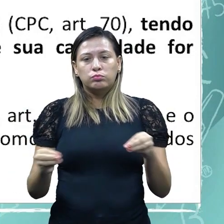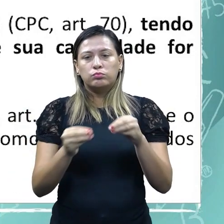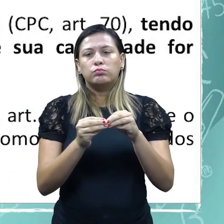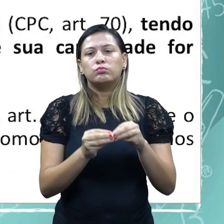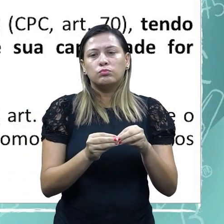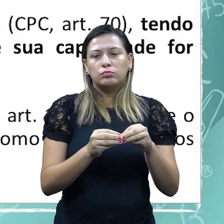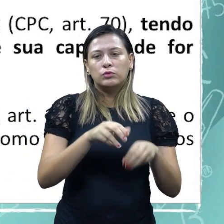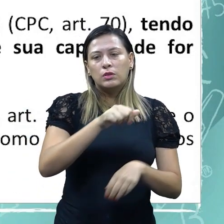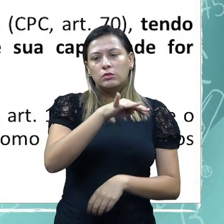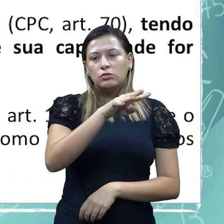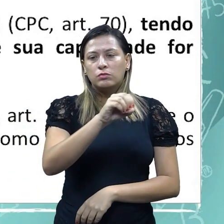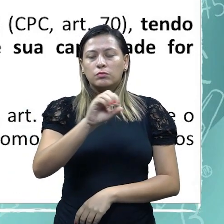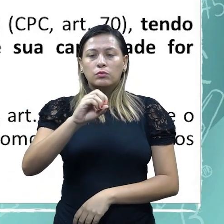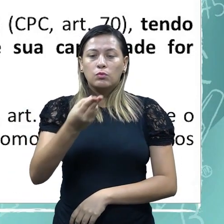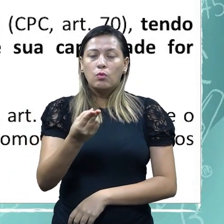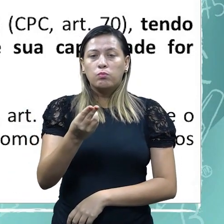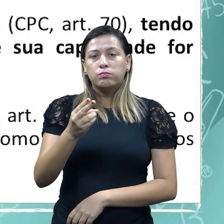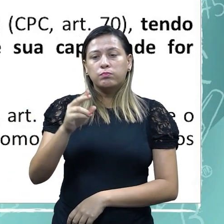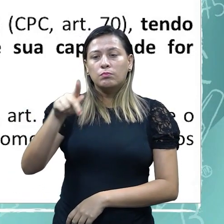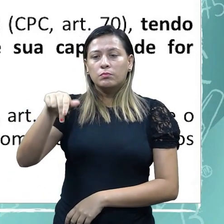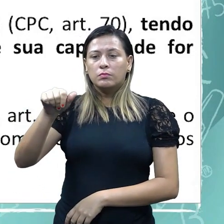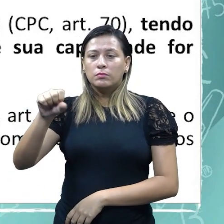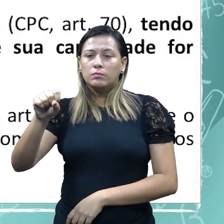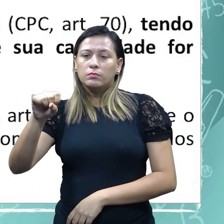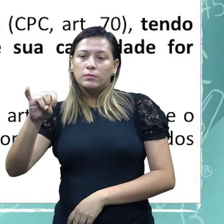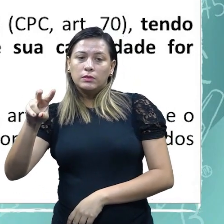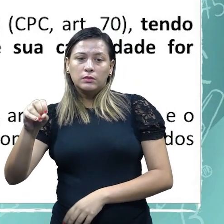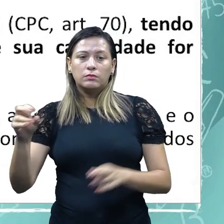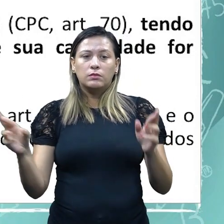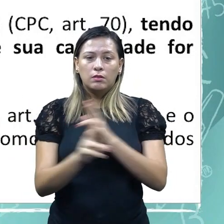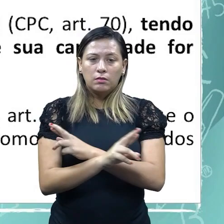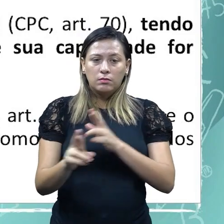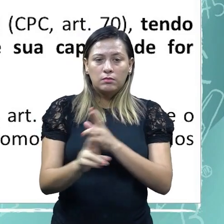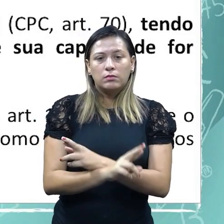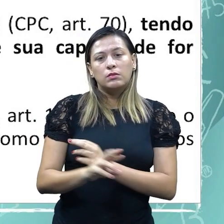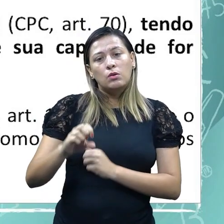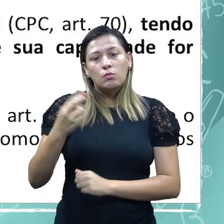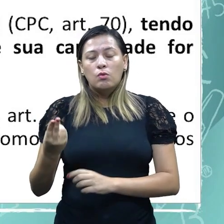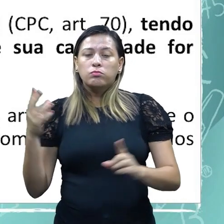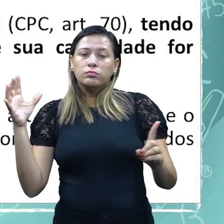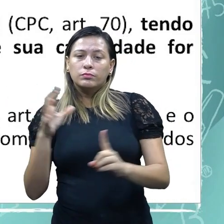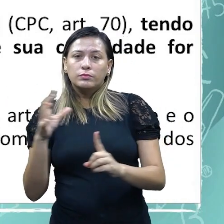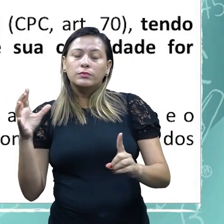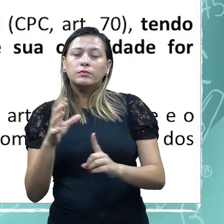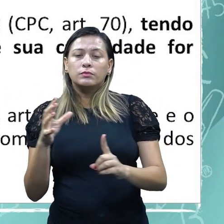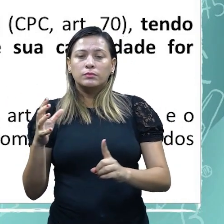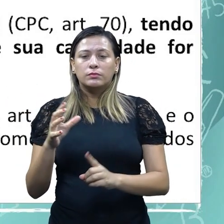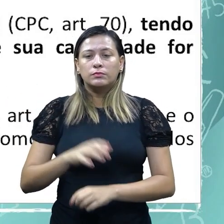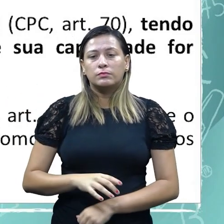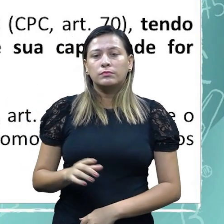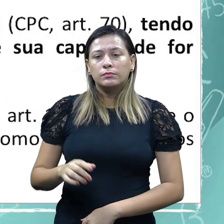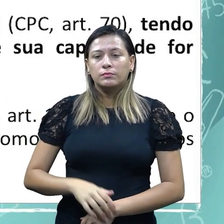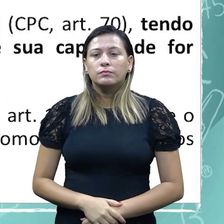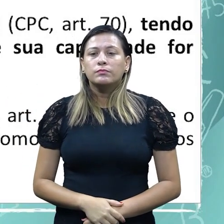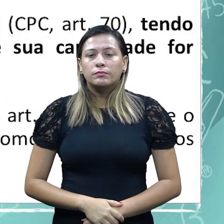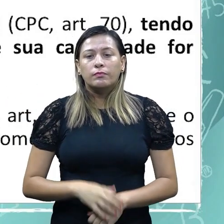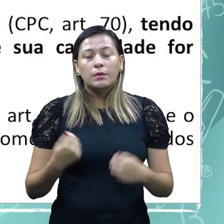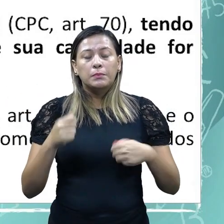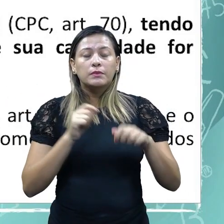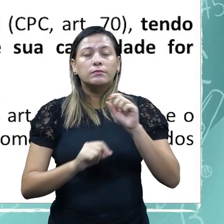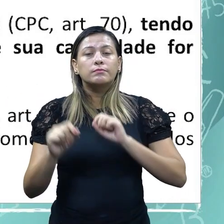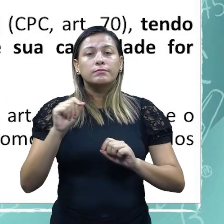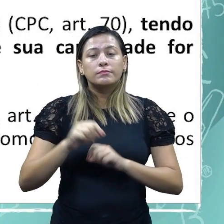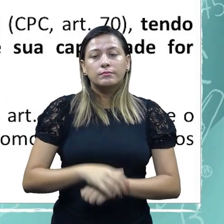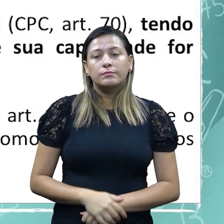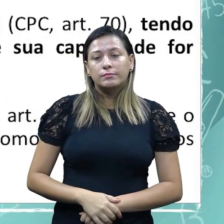polo passivo da relação processual, ou vir intervindo como terceiro no processo. É necessário